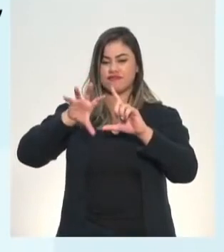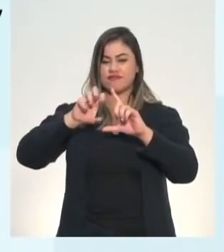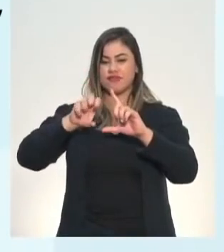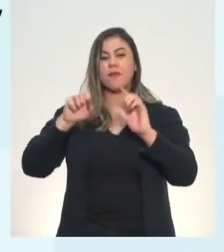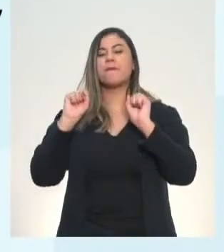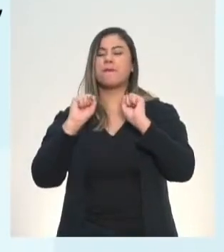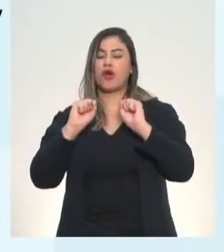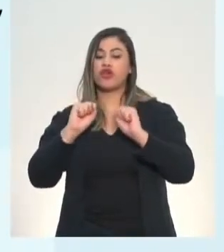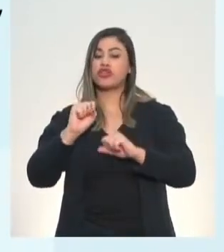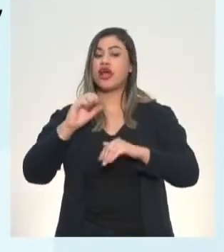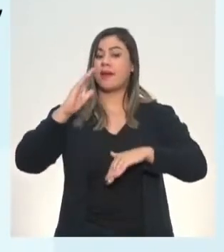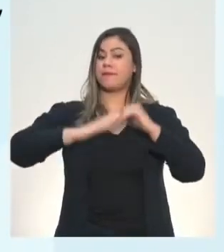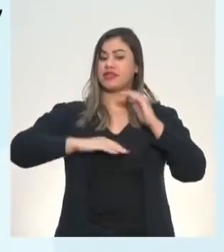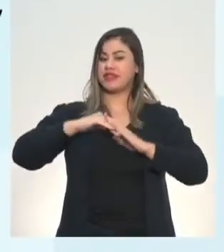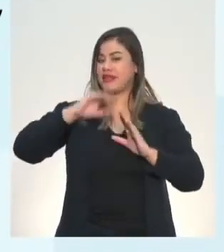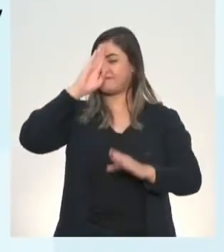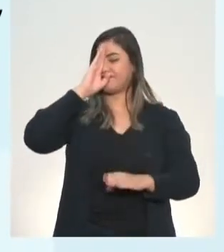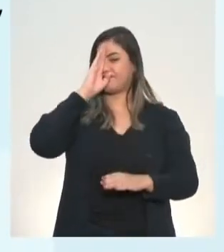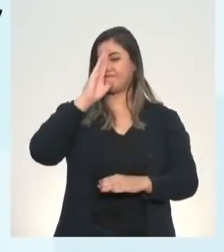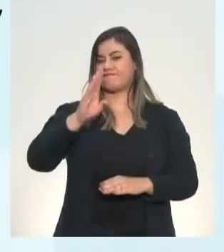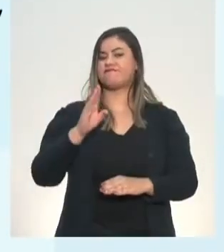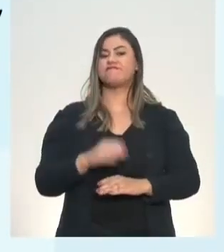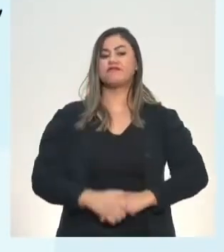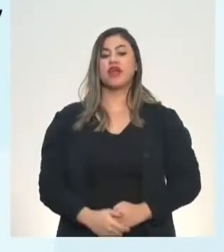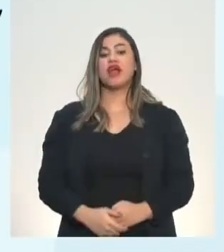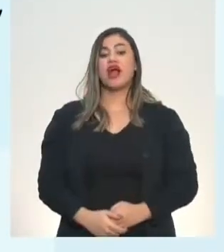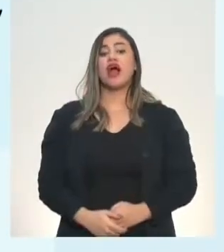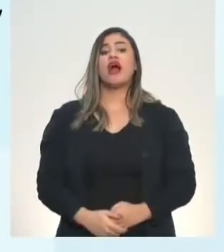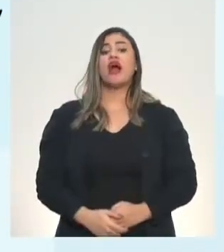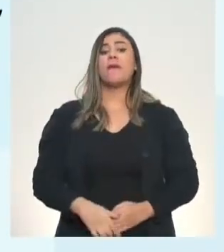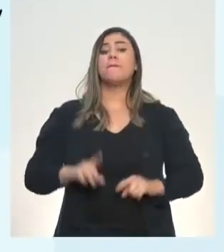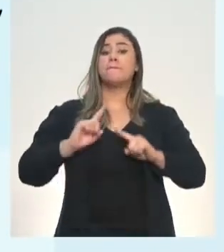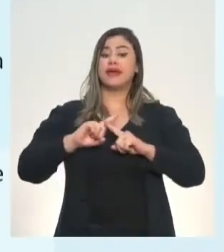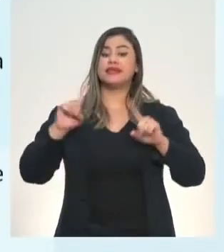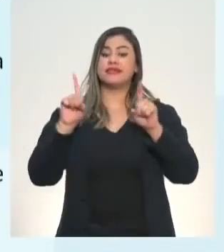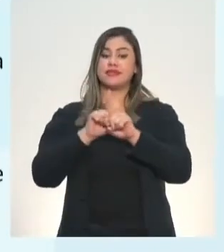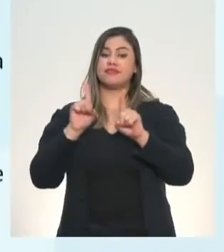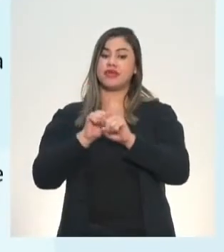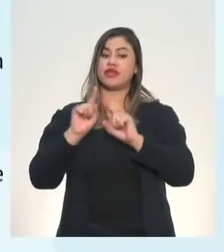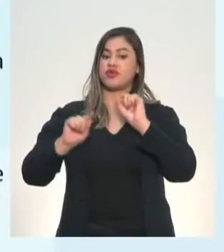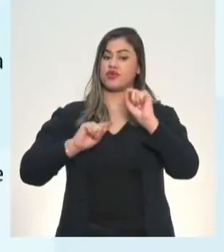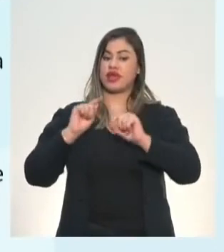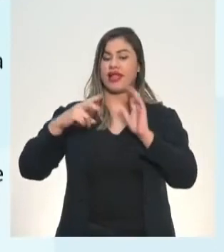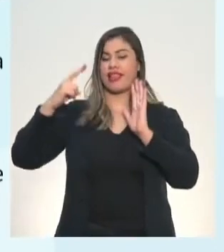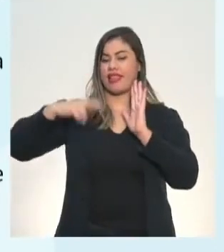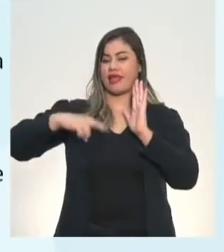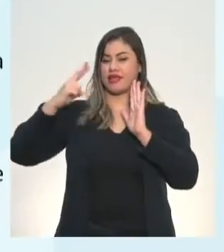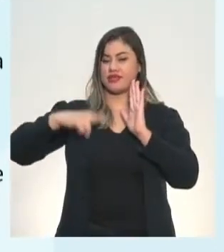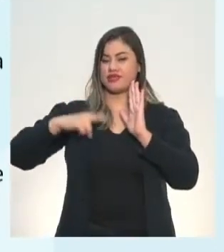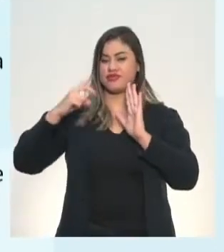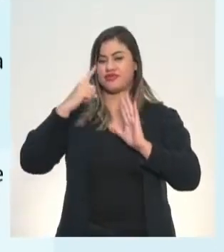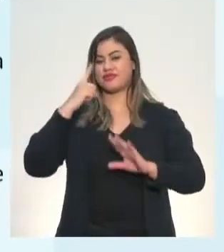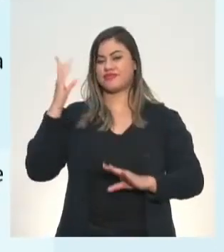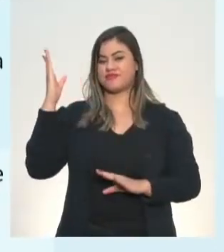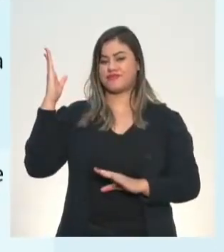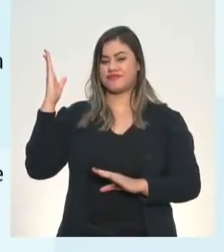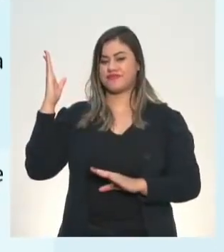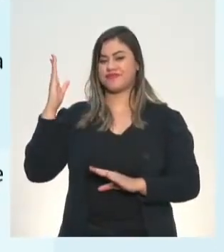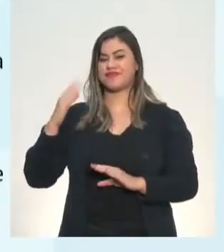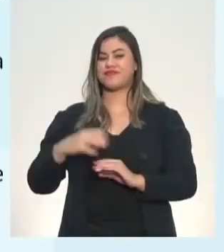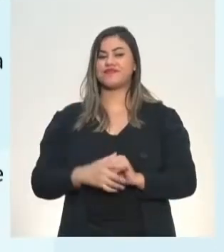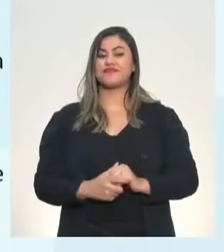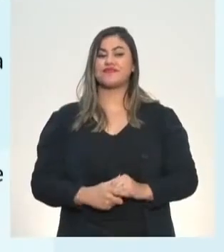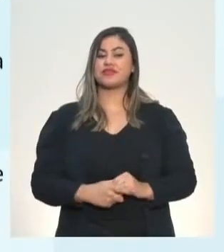essencial, vocês entenderem o passado. Mas a gente também vai trabalhar as habilidades de leitura, que estão no próximo slide. E aí